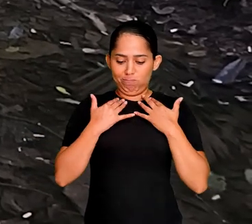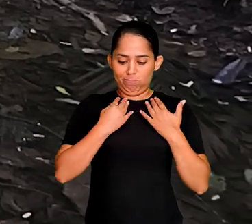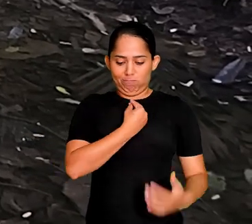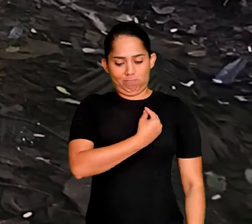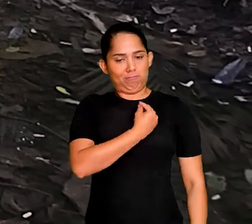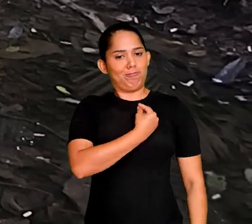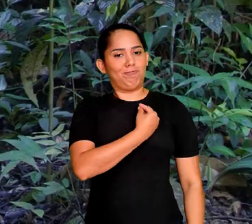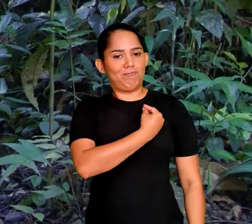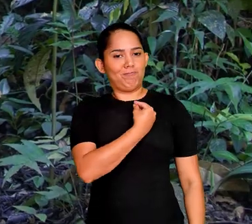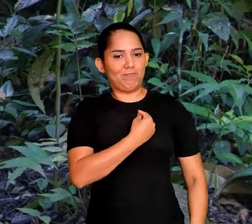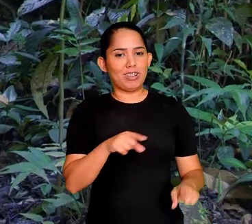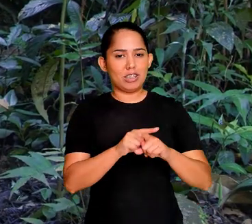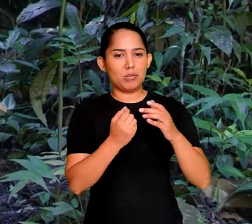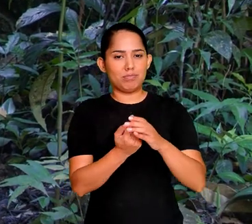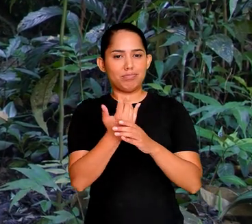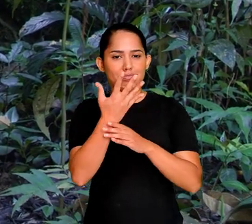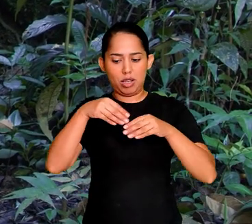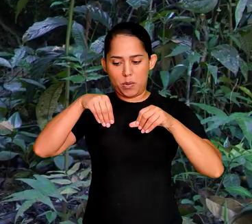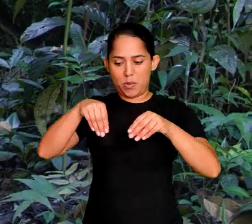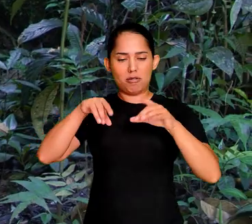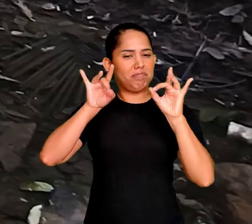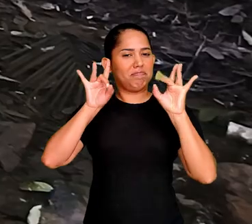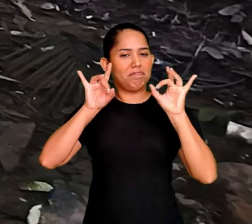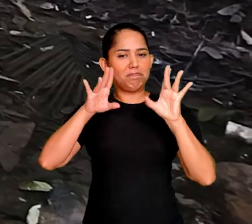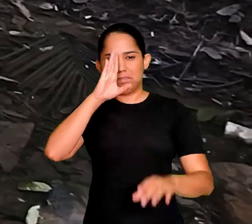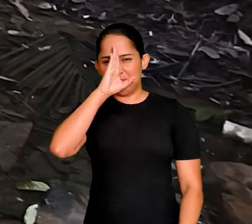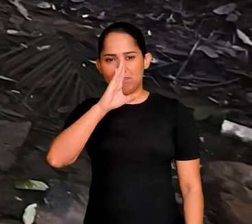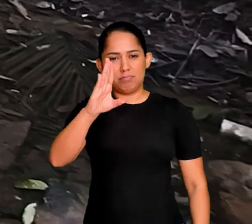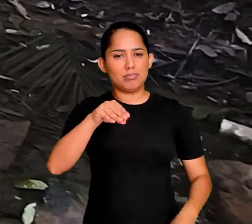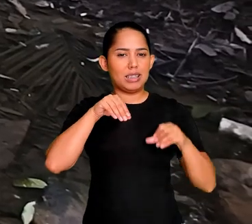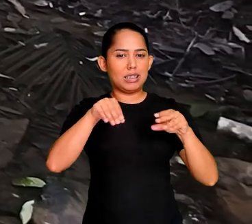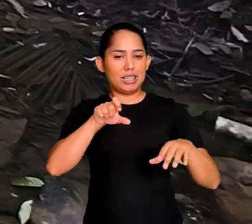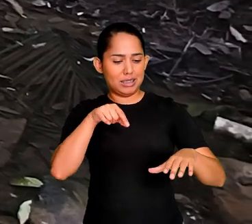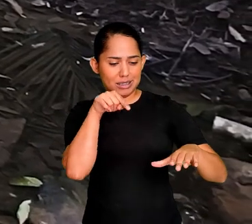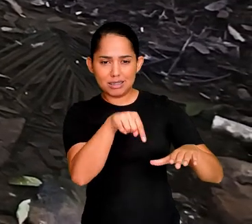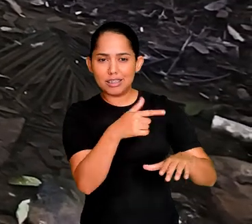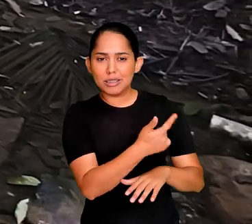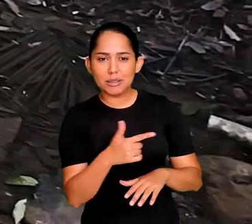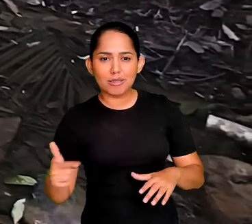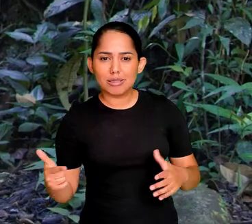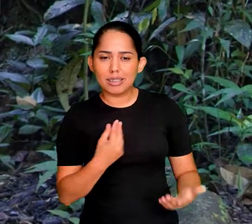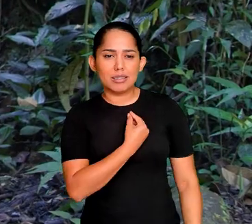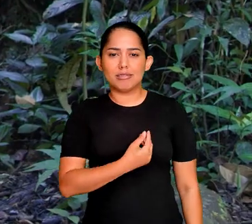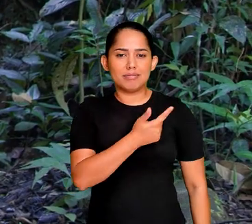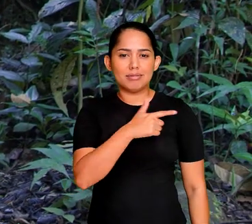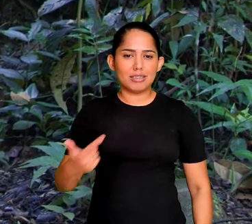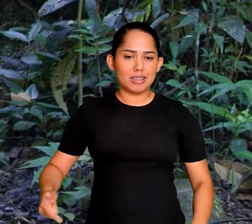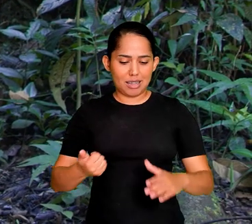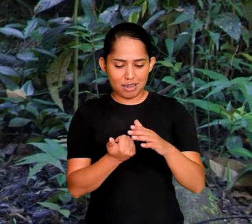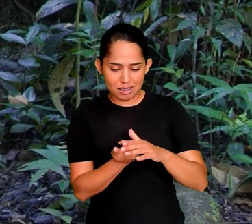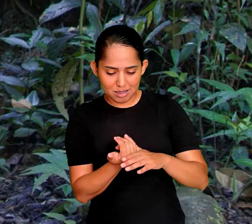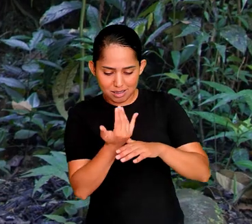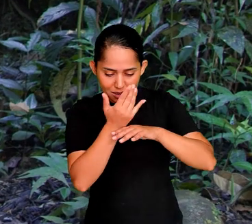isso crescer. Mais um componente essencial do solo, dos micro-organismos. Sem ela nada acontece. Que é uma riqueza, uma